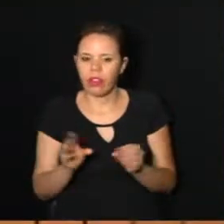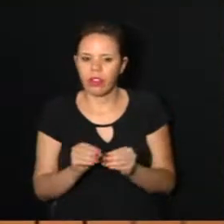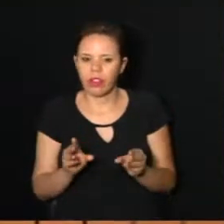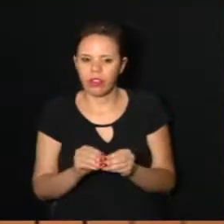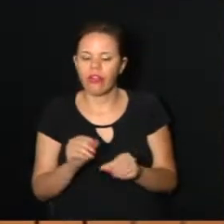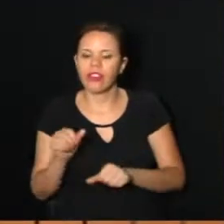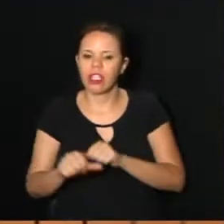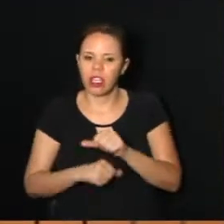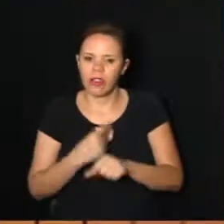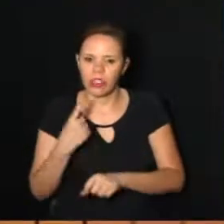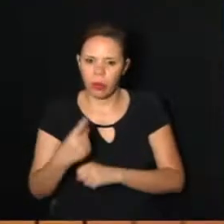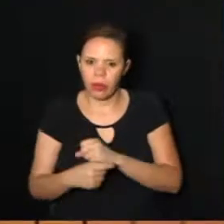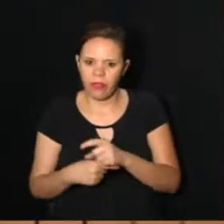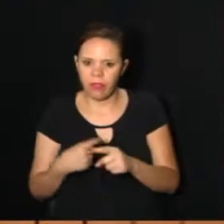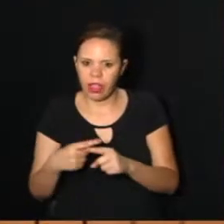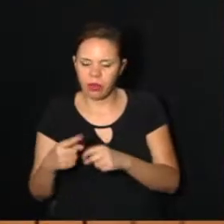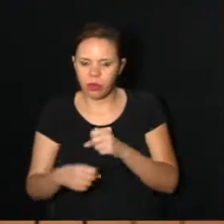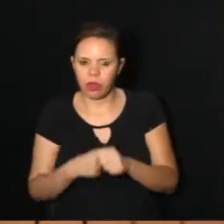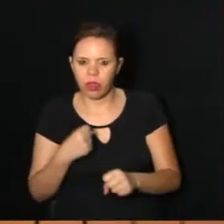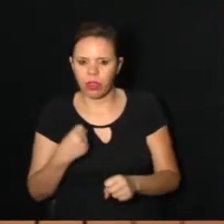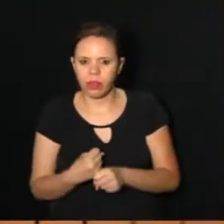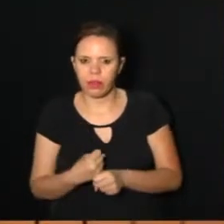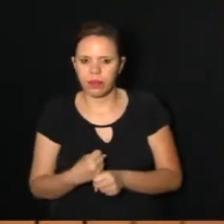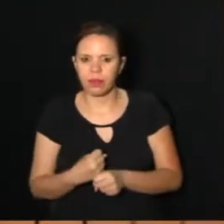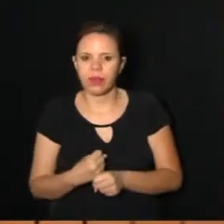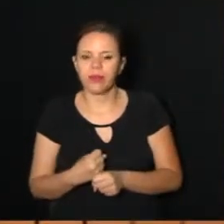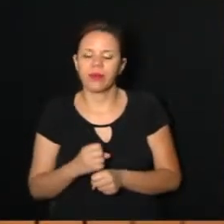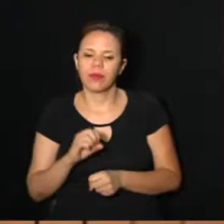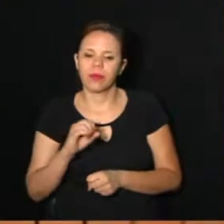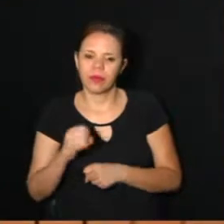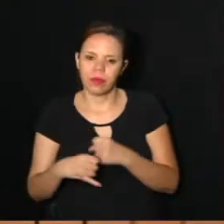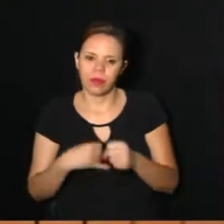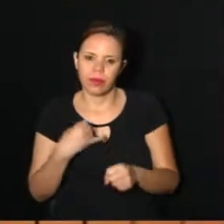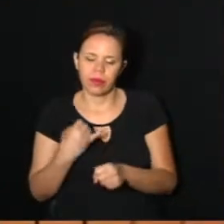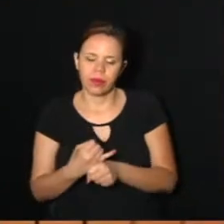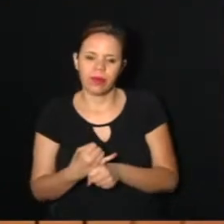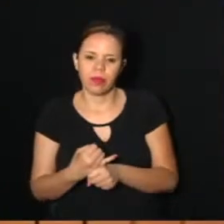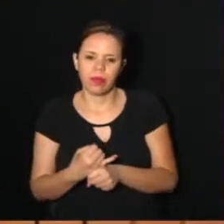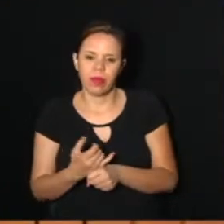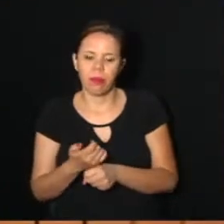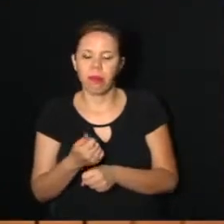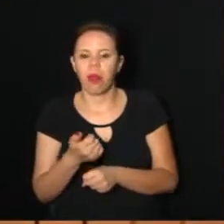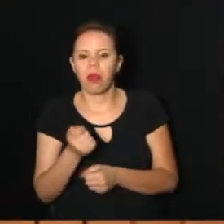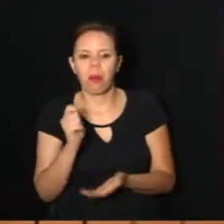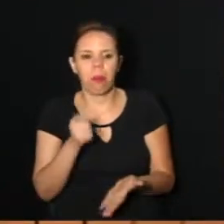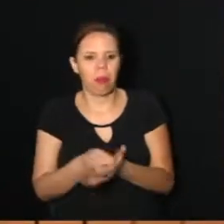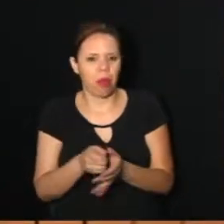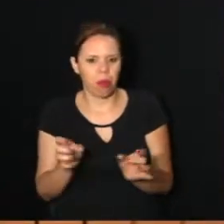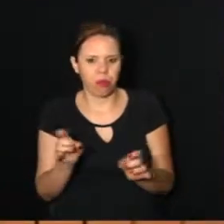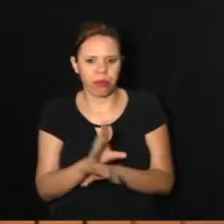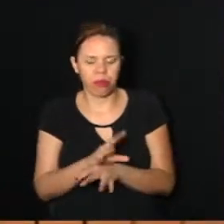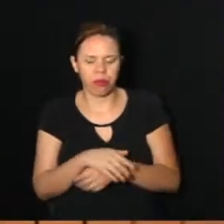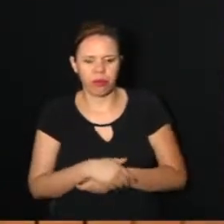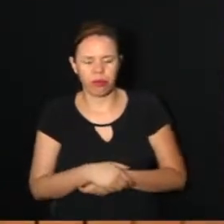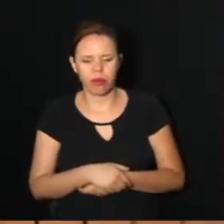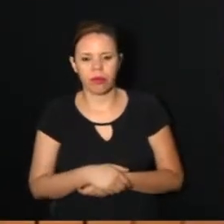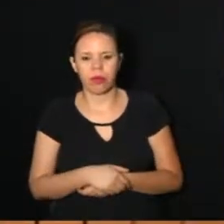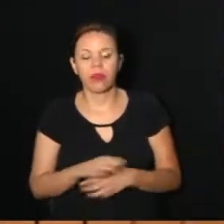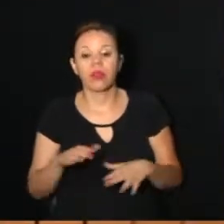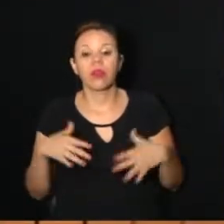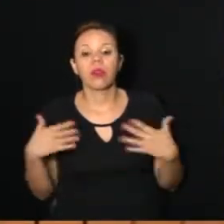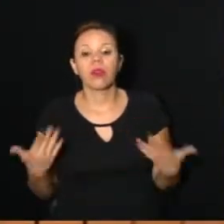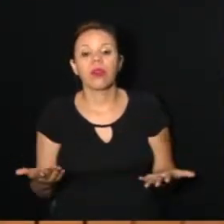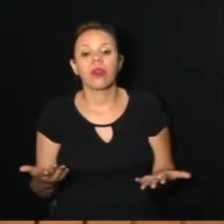renovação anual, se Deus quiser, via internet, pequena taxa de compromisso e acabou, né? Quando que